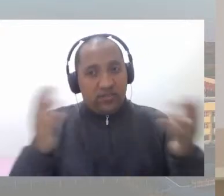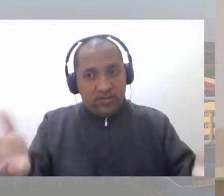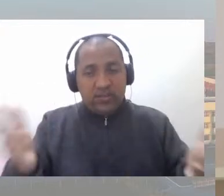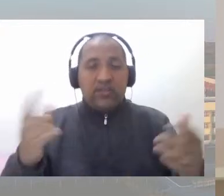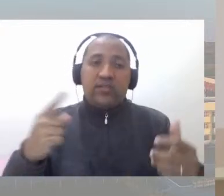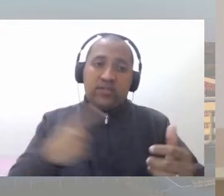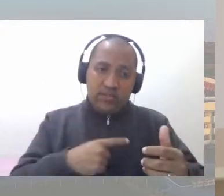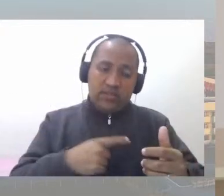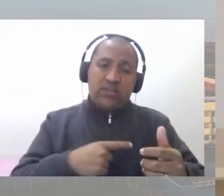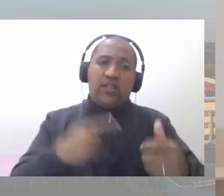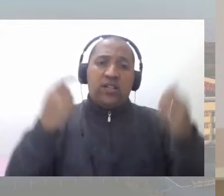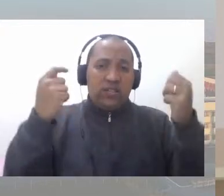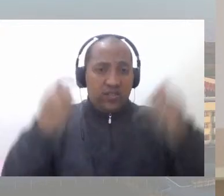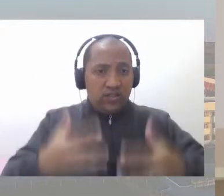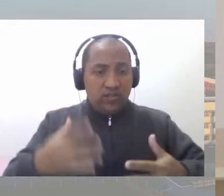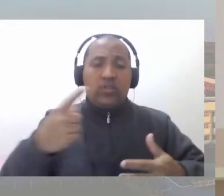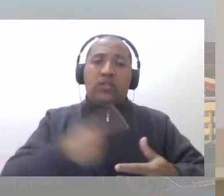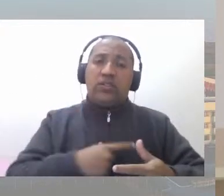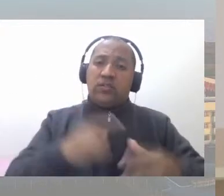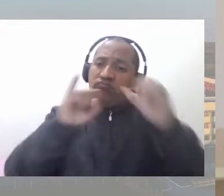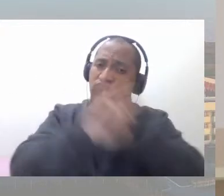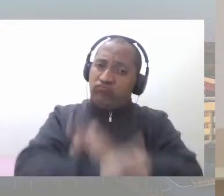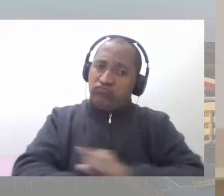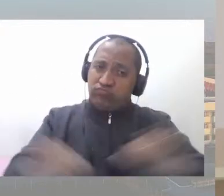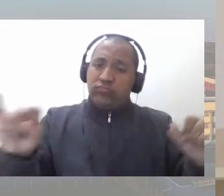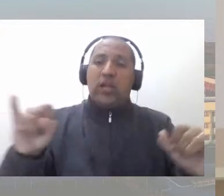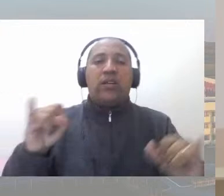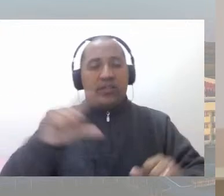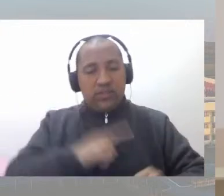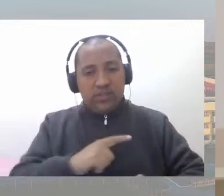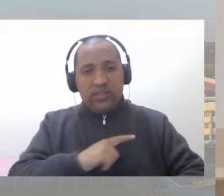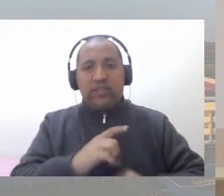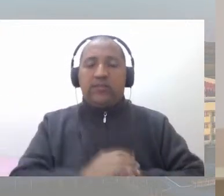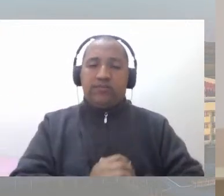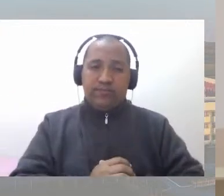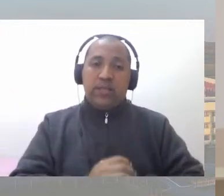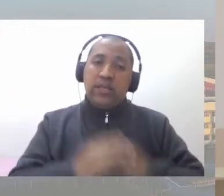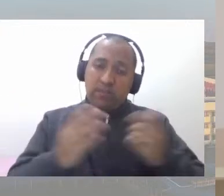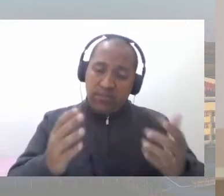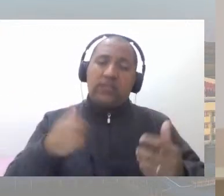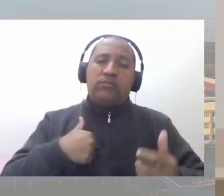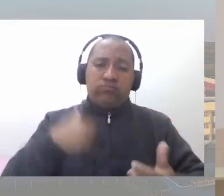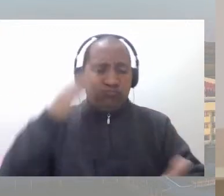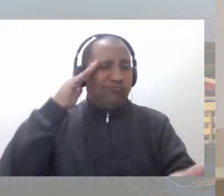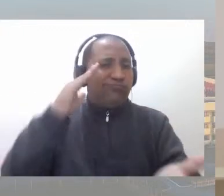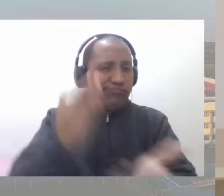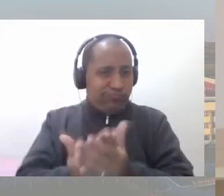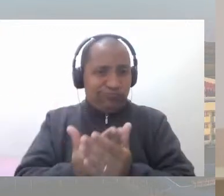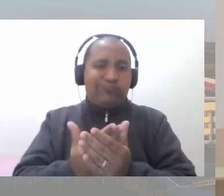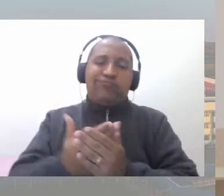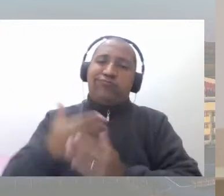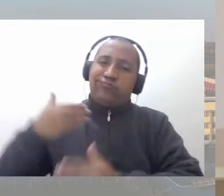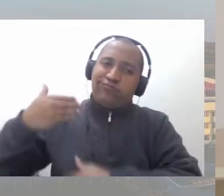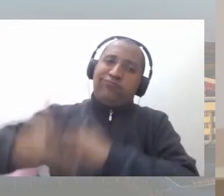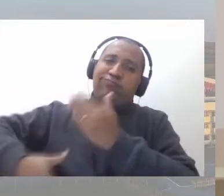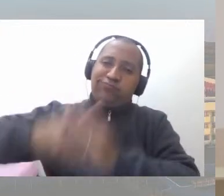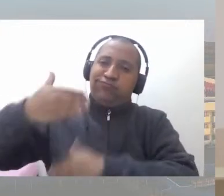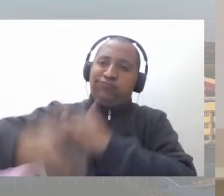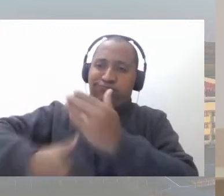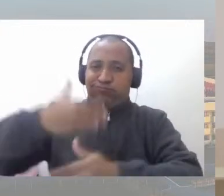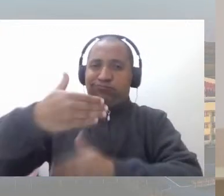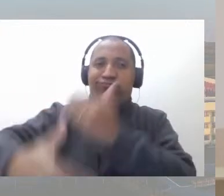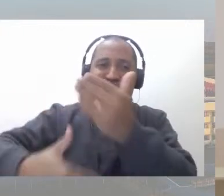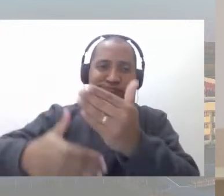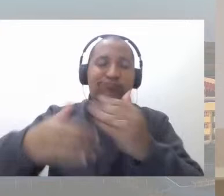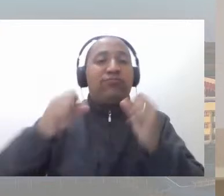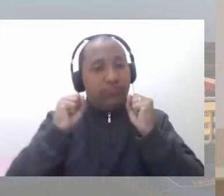gente fez a publicação, fizemos o anúncio, mas a gente acredita que, no decorrer, a gente ainda